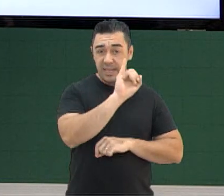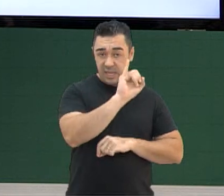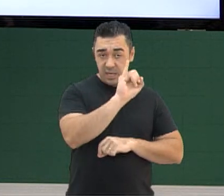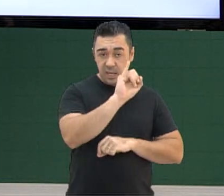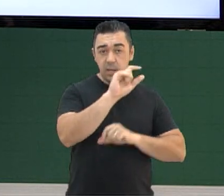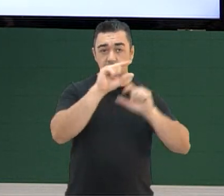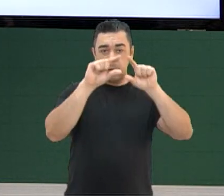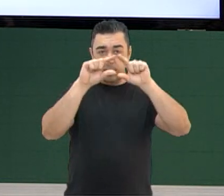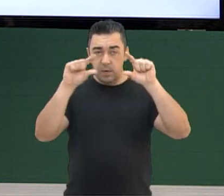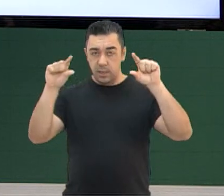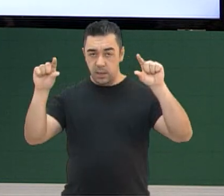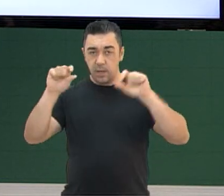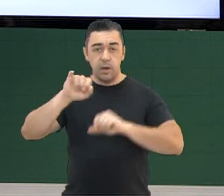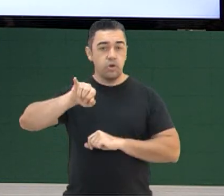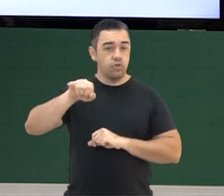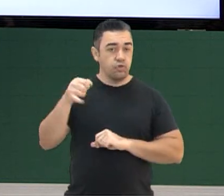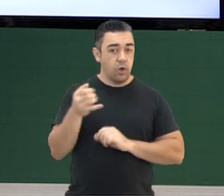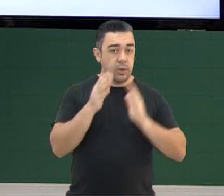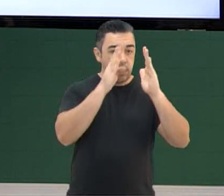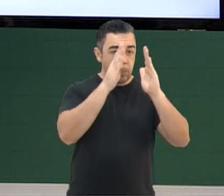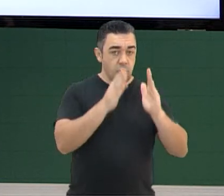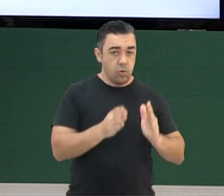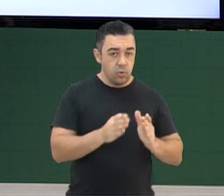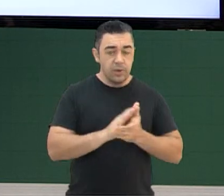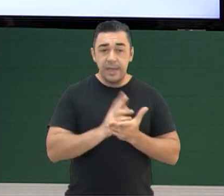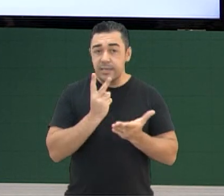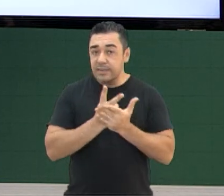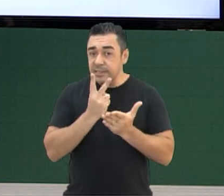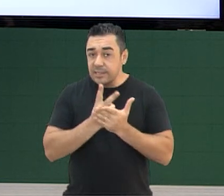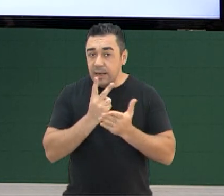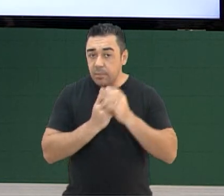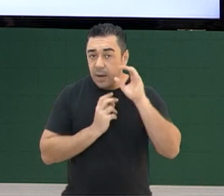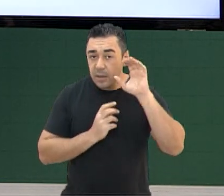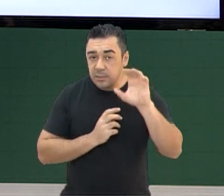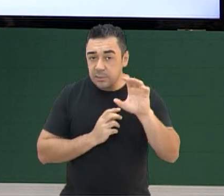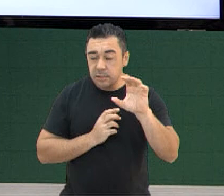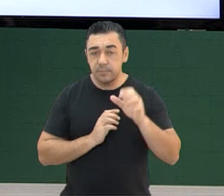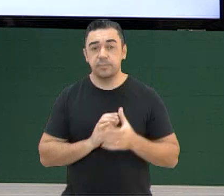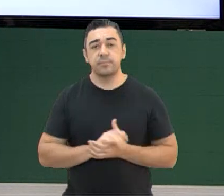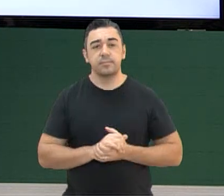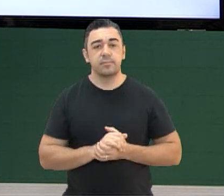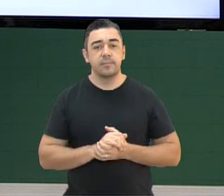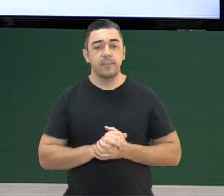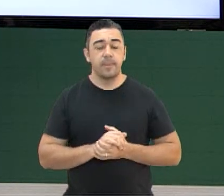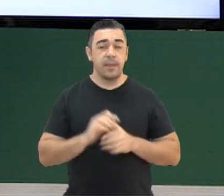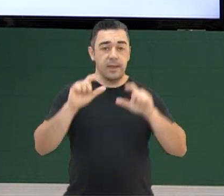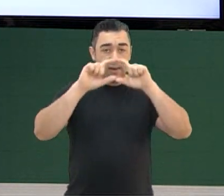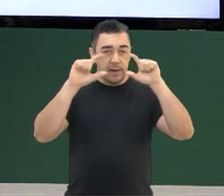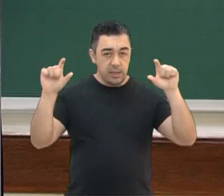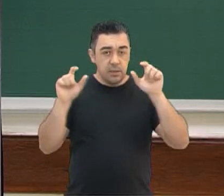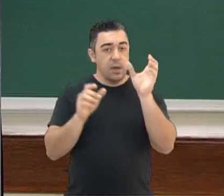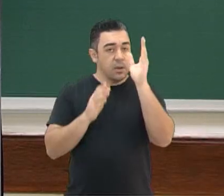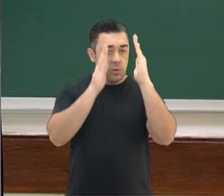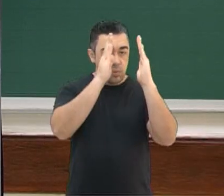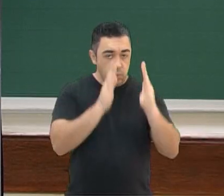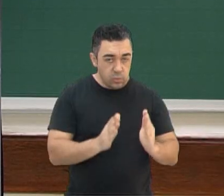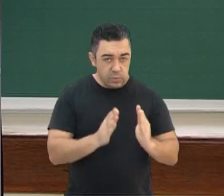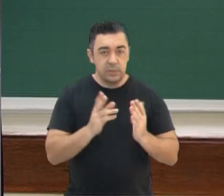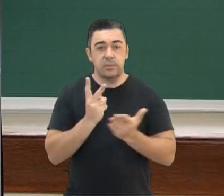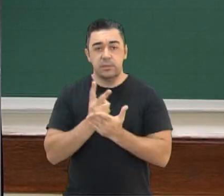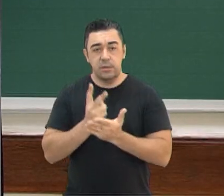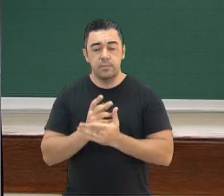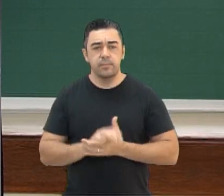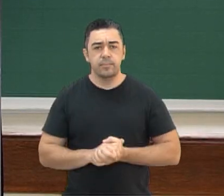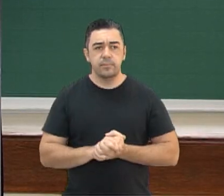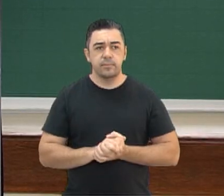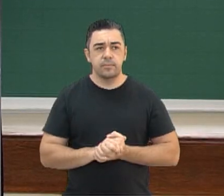certo? E o J é coluna. Então, sempre nessa ordem, linha, coluna, tá bom? E